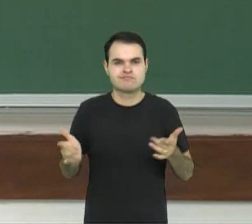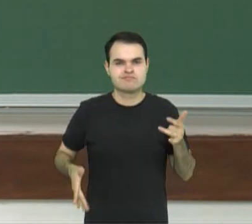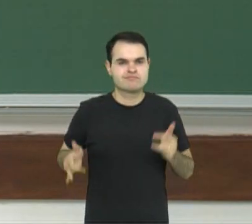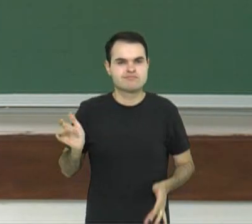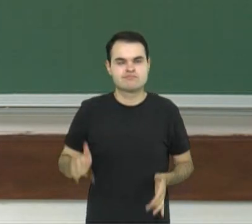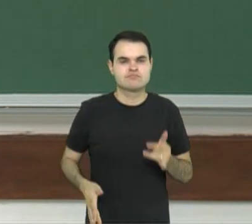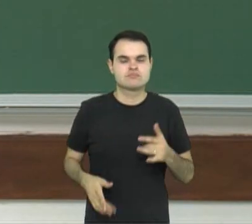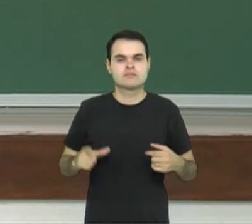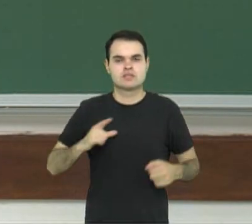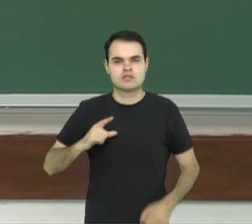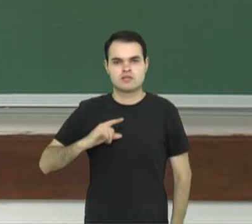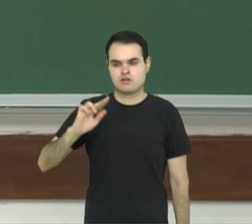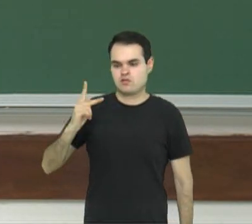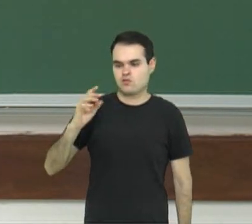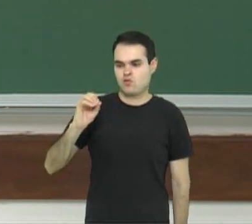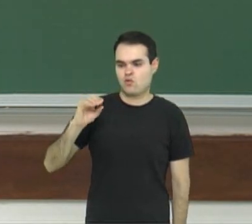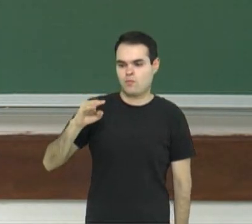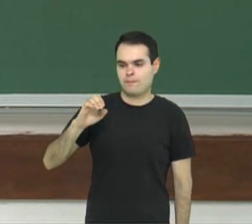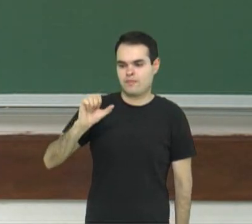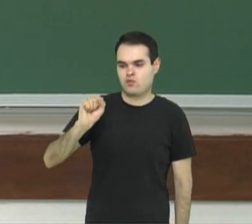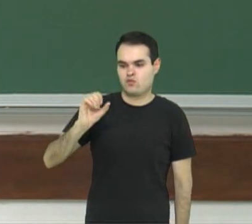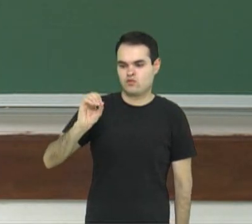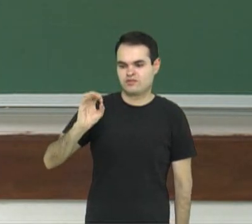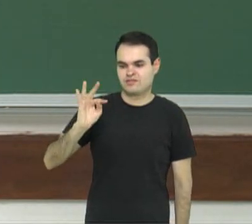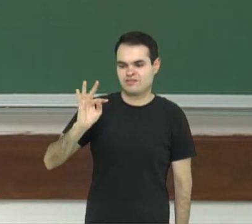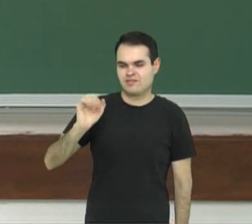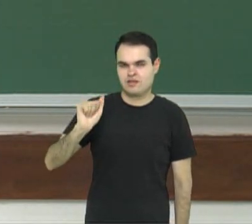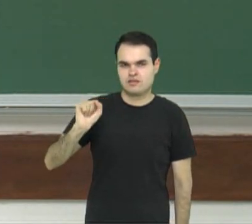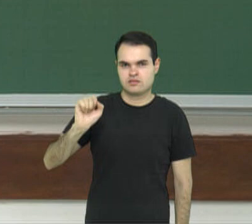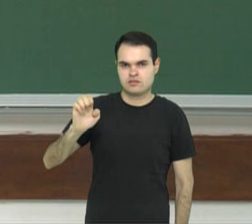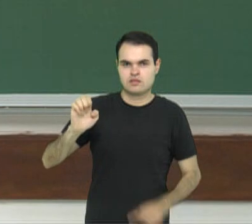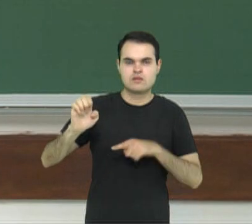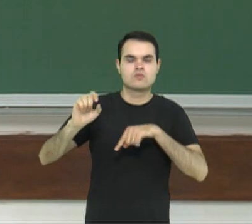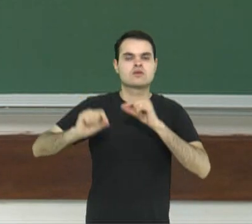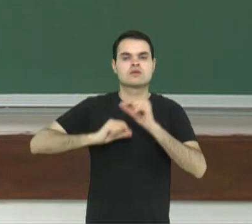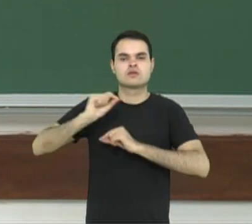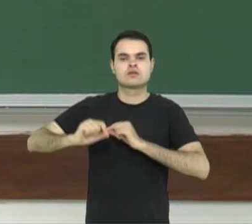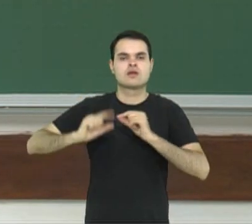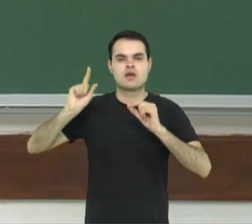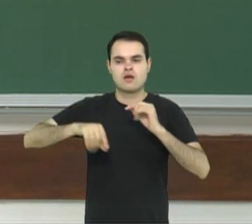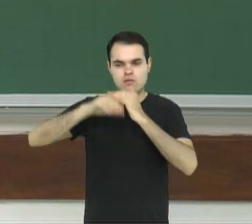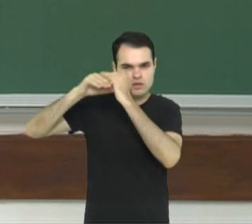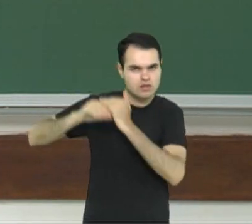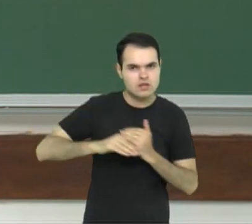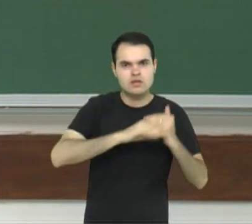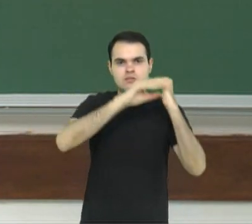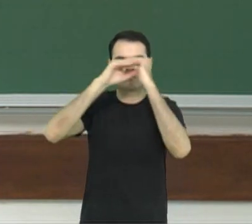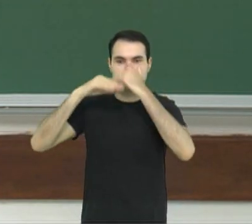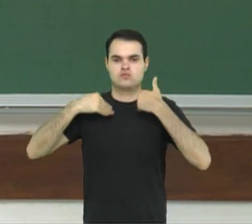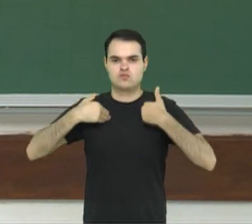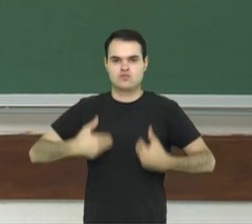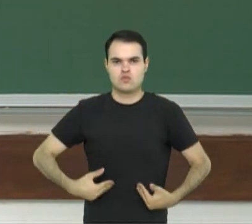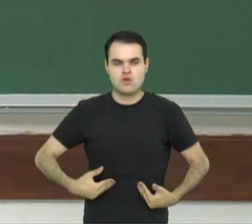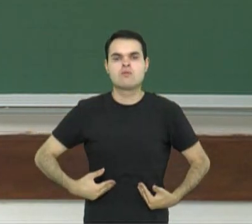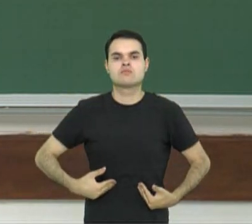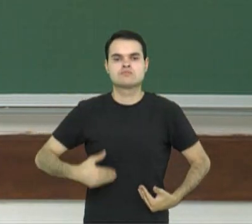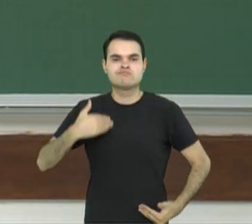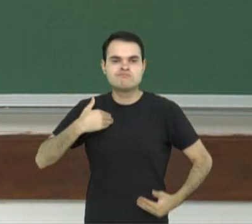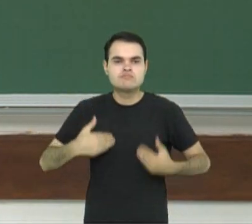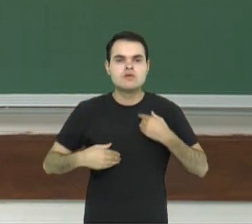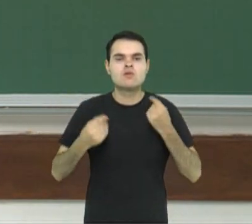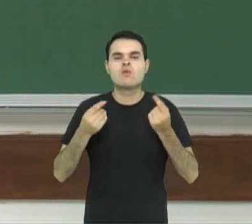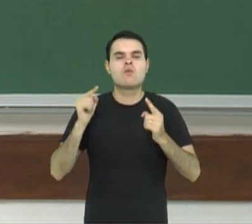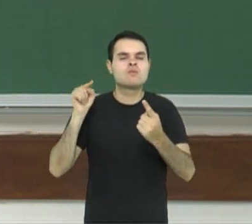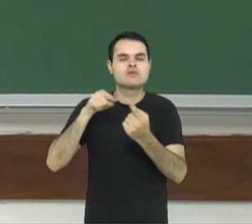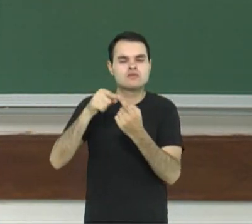de homeostase. Tá? O que é essa homeostase? A homeostase é um equilíbrio, mas para a gente entender homeostase, vamos ver quais são os